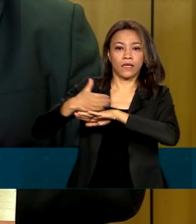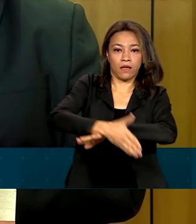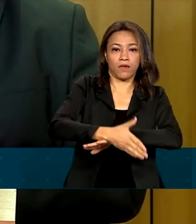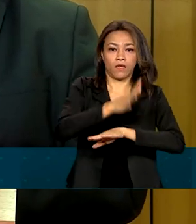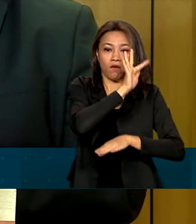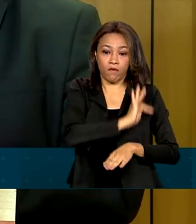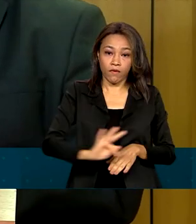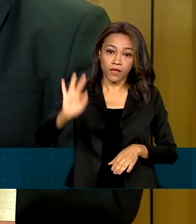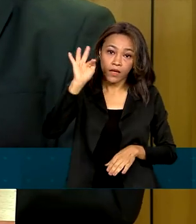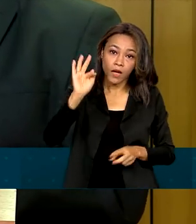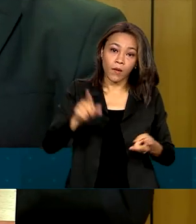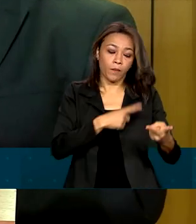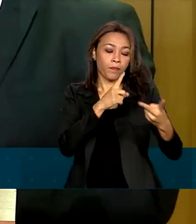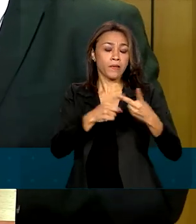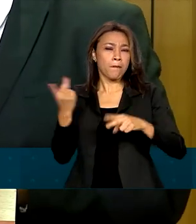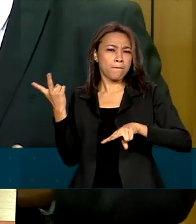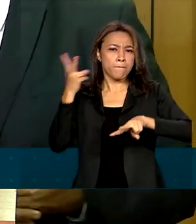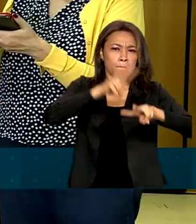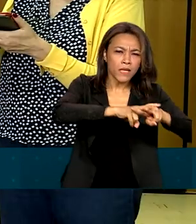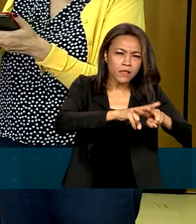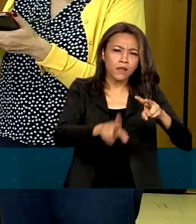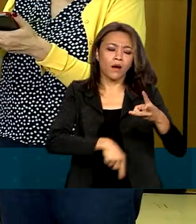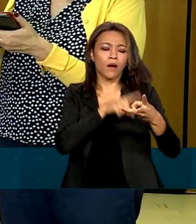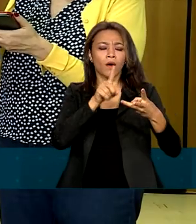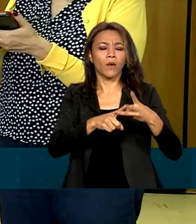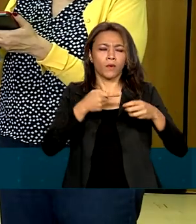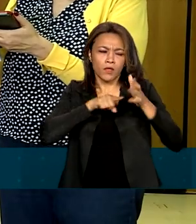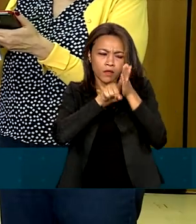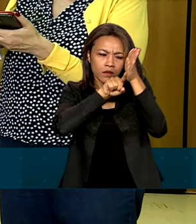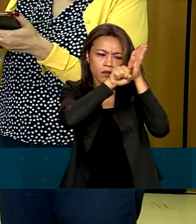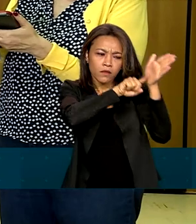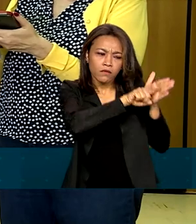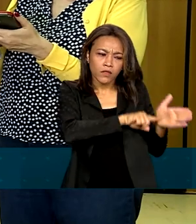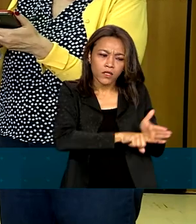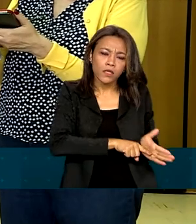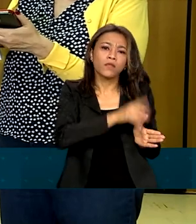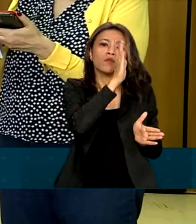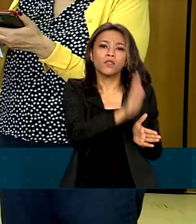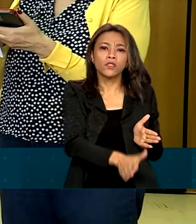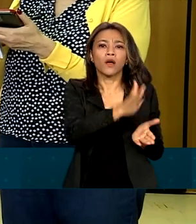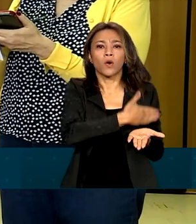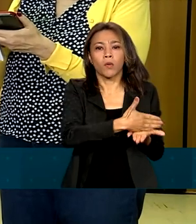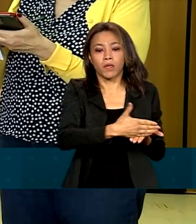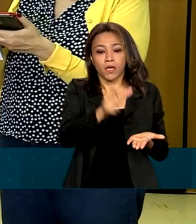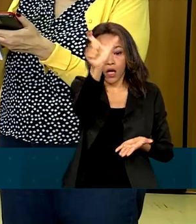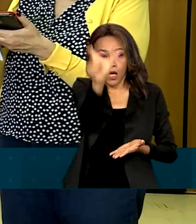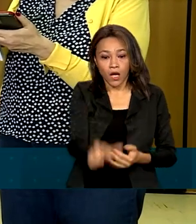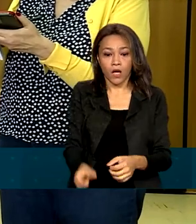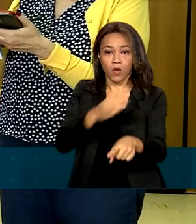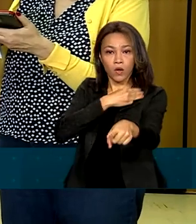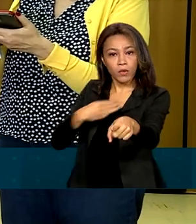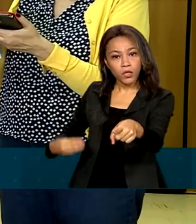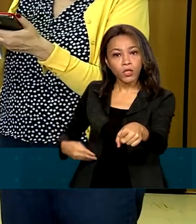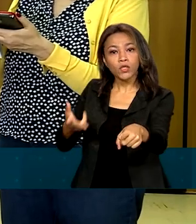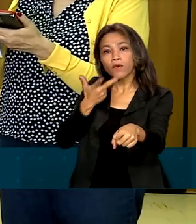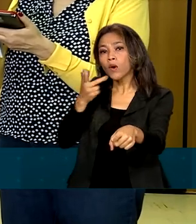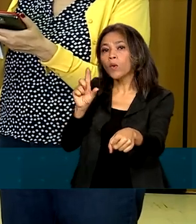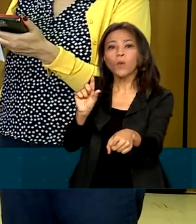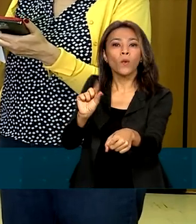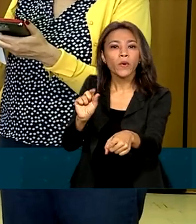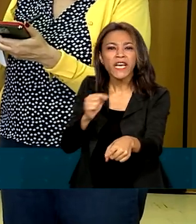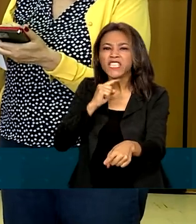as prisões em flagrante e as investigações que já começaram. Flávio Dino afirmou que ninguém